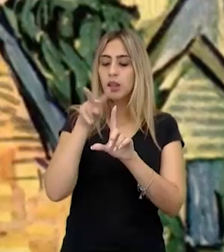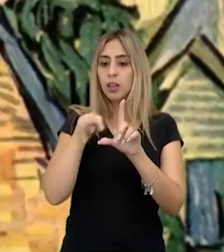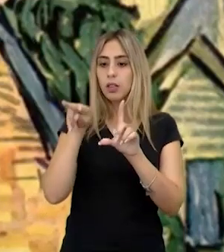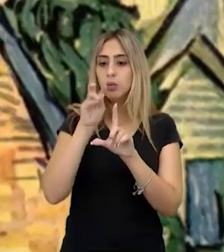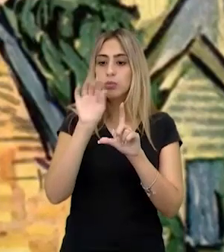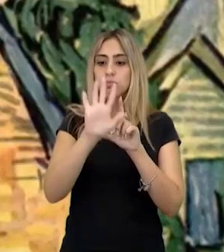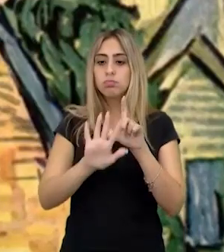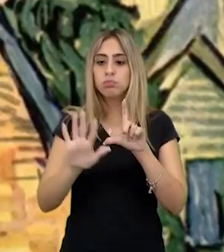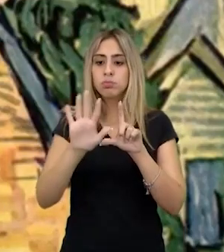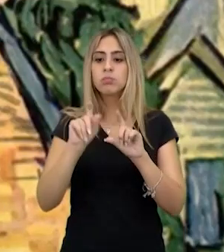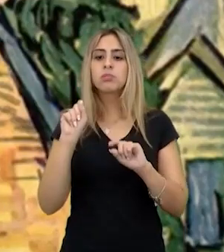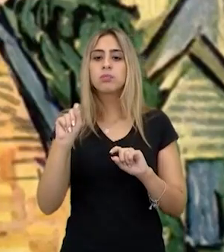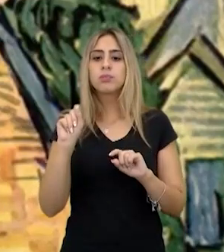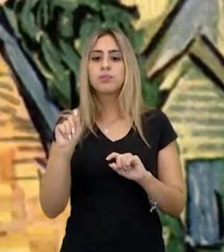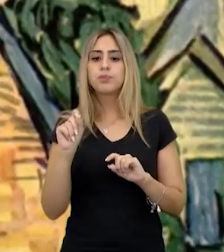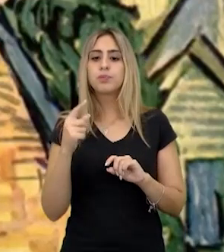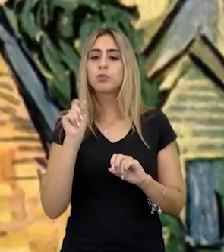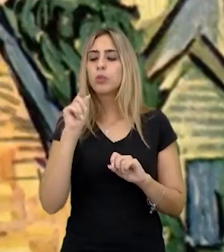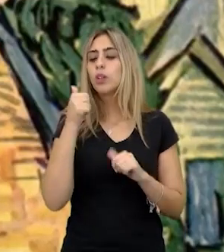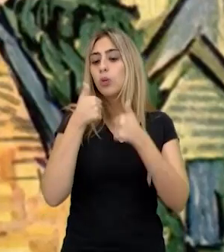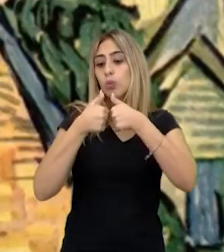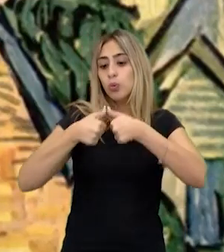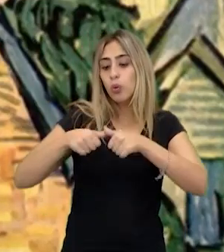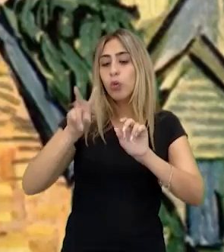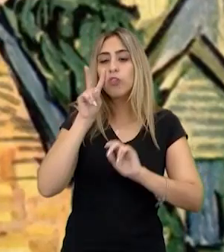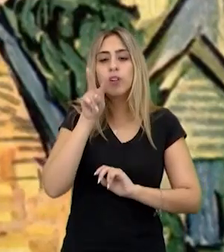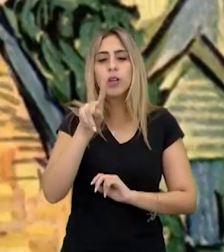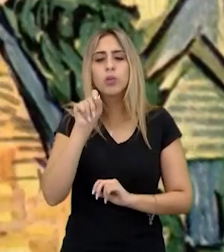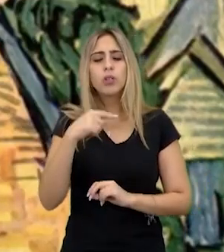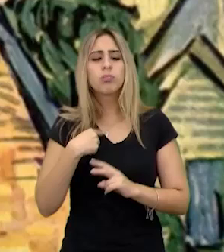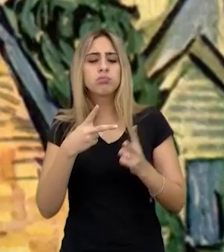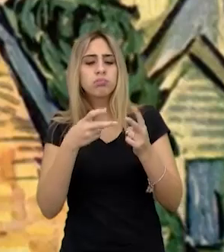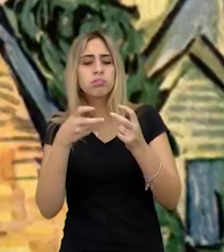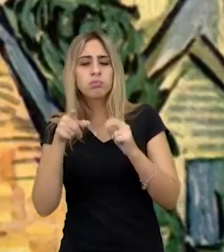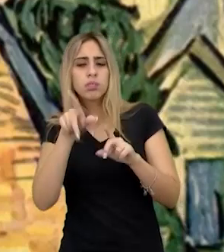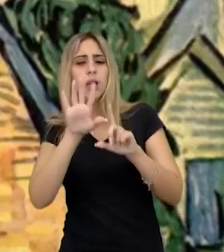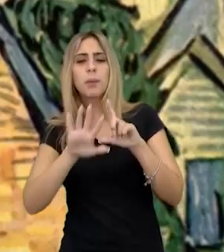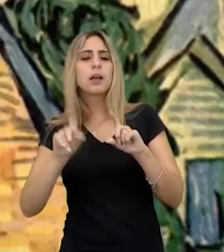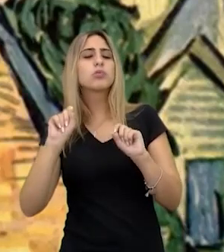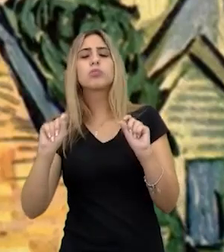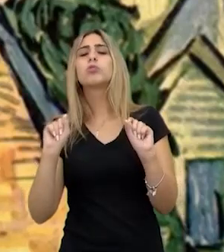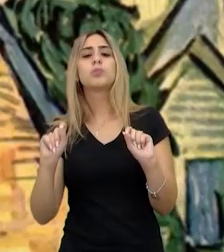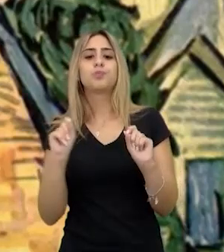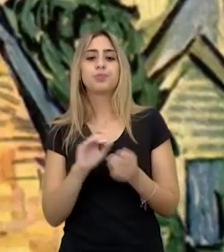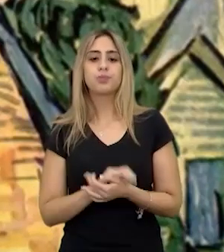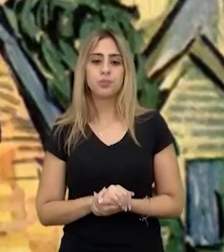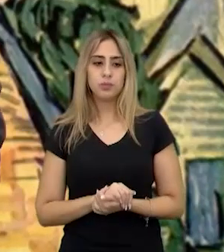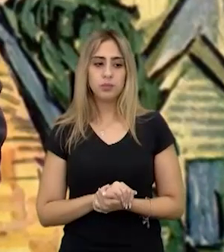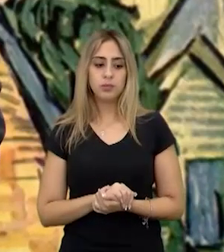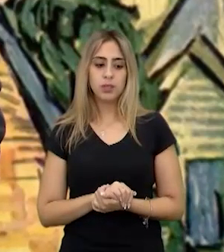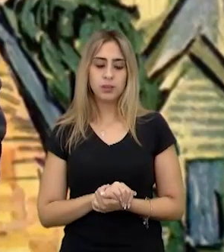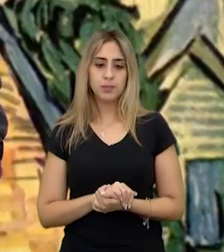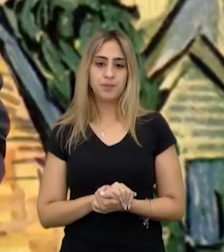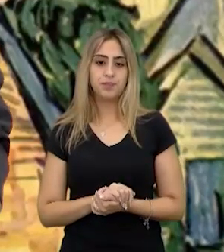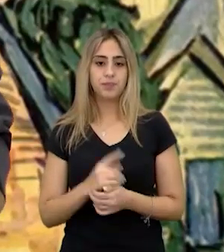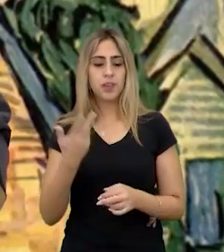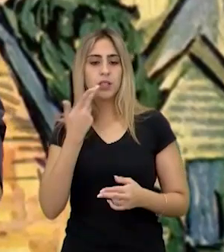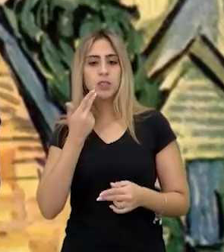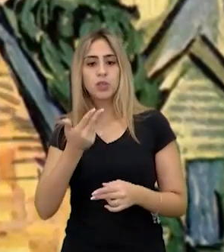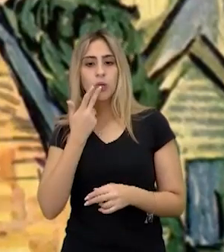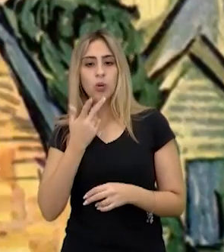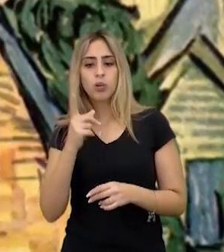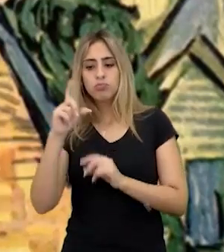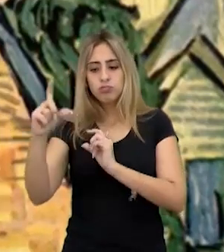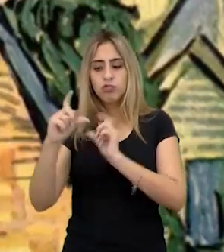interpretar a imagem, eu penso, peraí, o que eu estou olhando, né? O que eu estou vendo, o que eu estou percebendo? No caso, as cores, aqui as